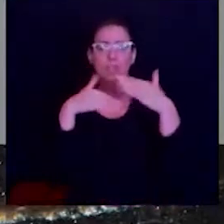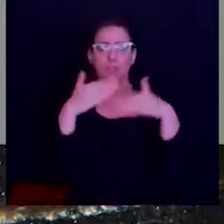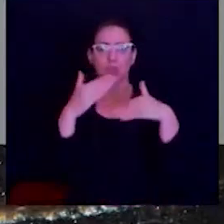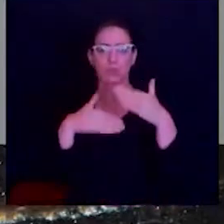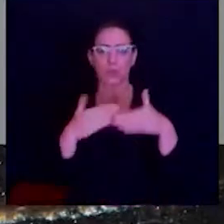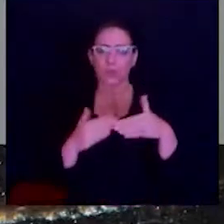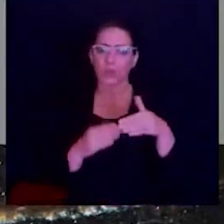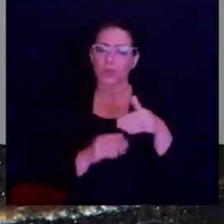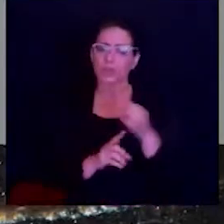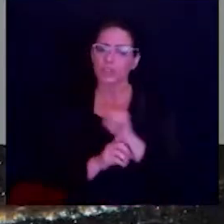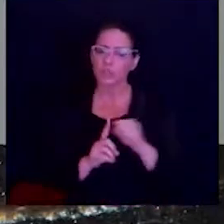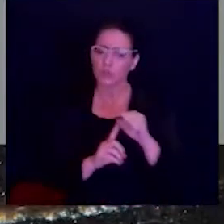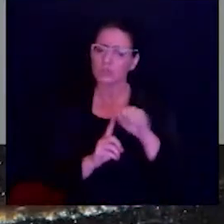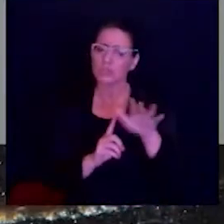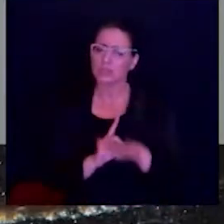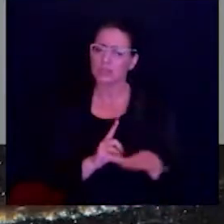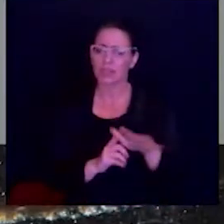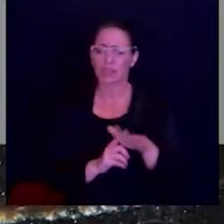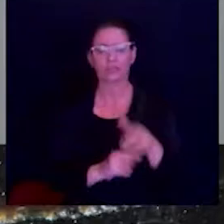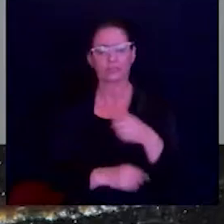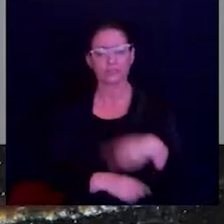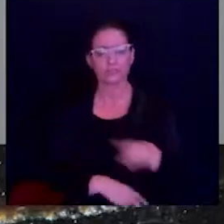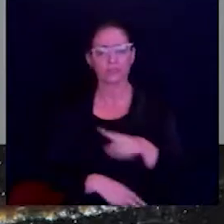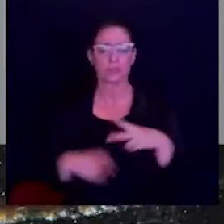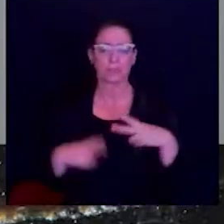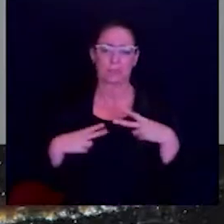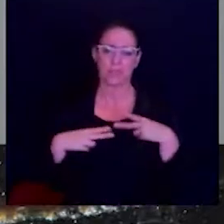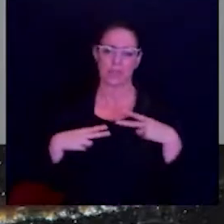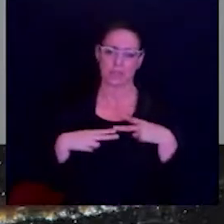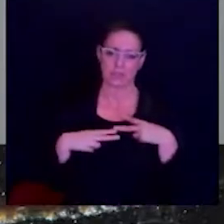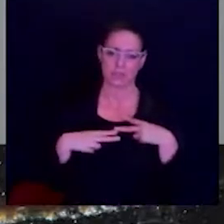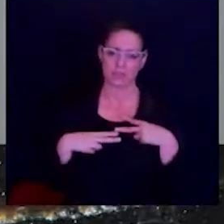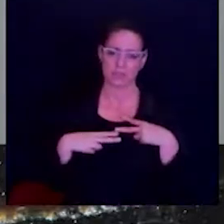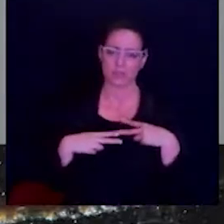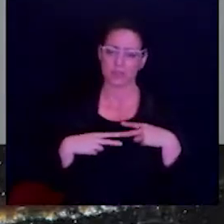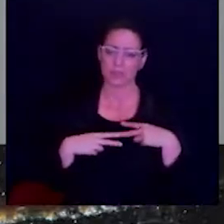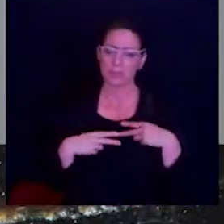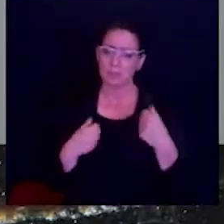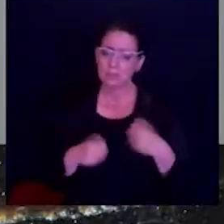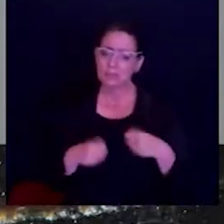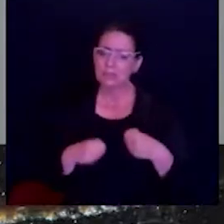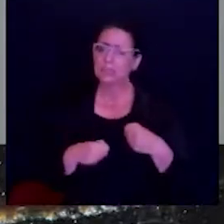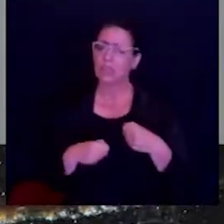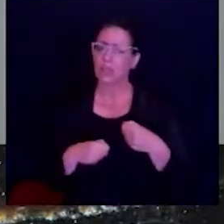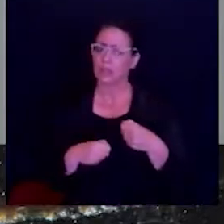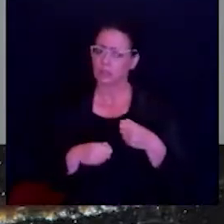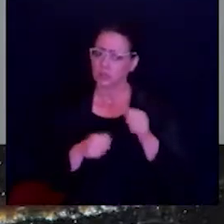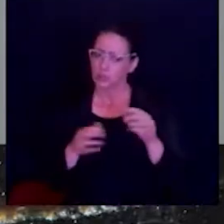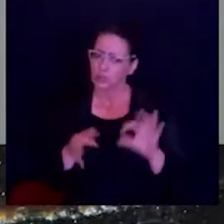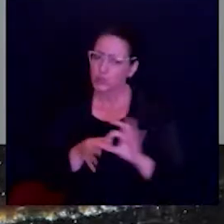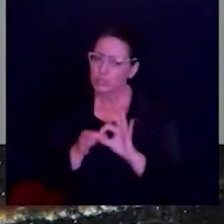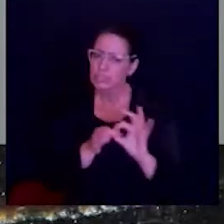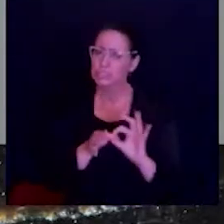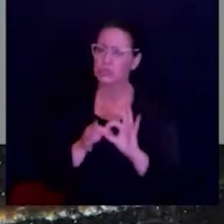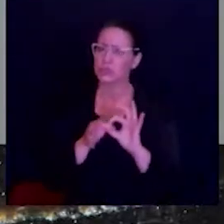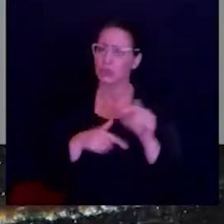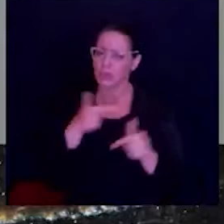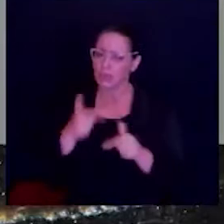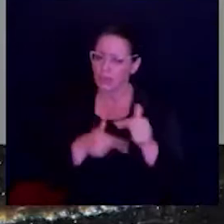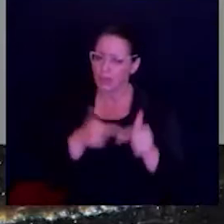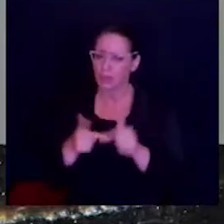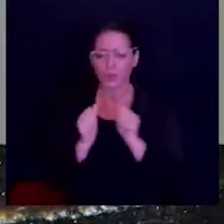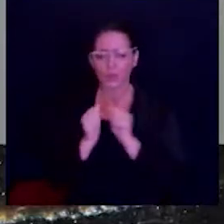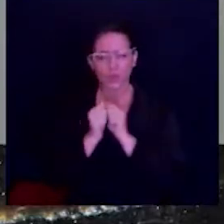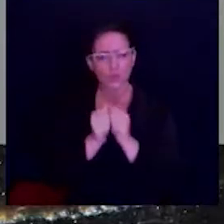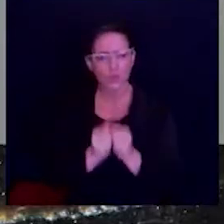como sociedade, merecemos. Depende de trabalharmos unidos no concurso positivo de forças e